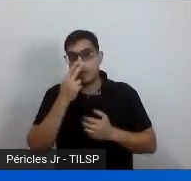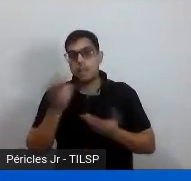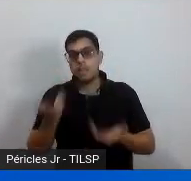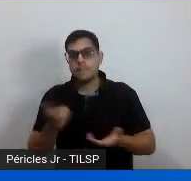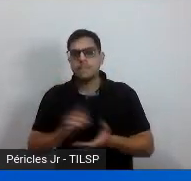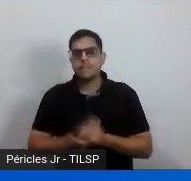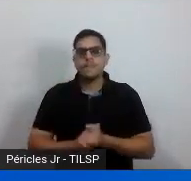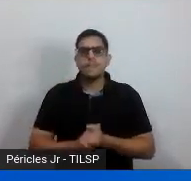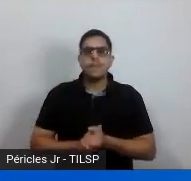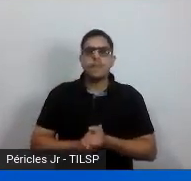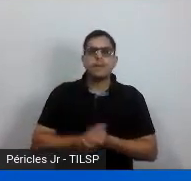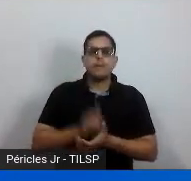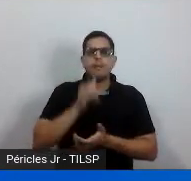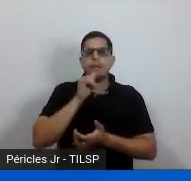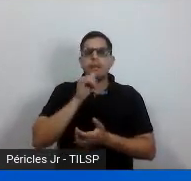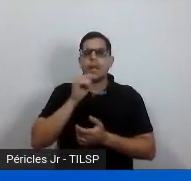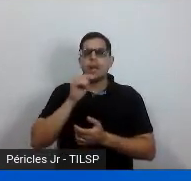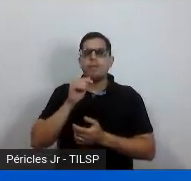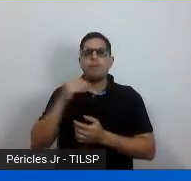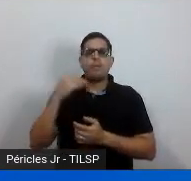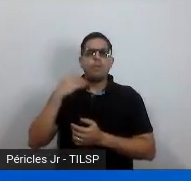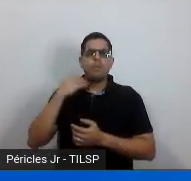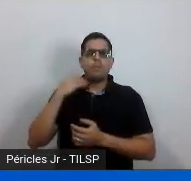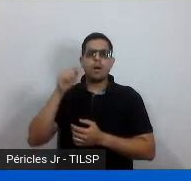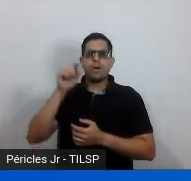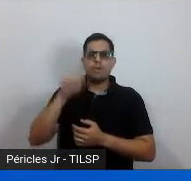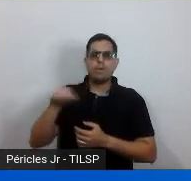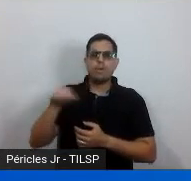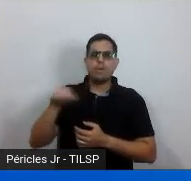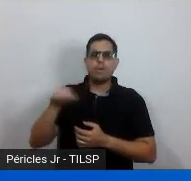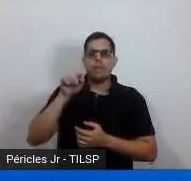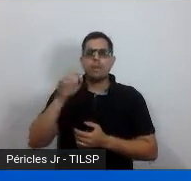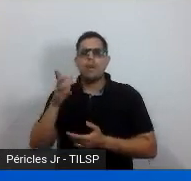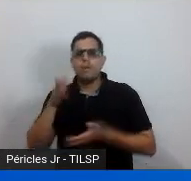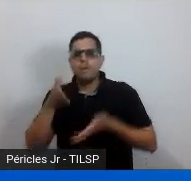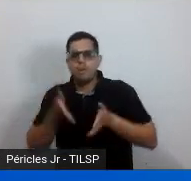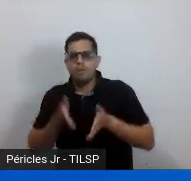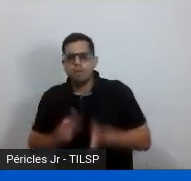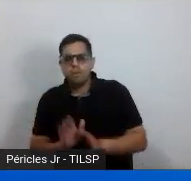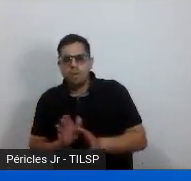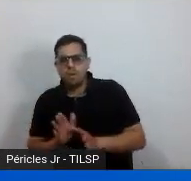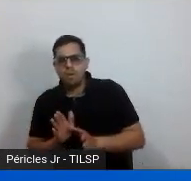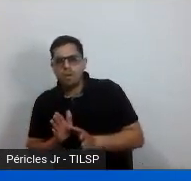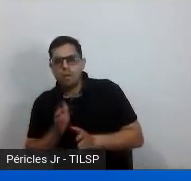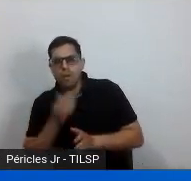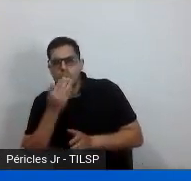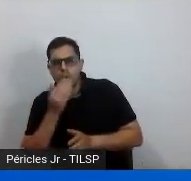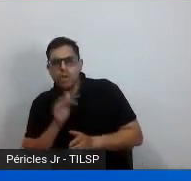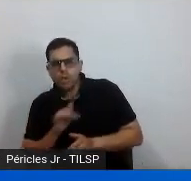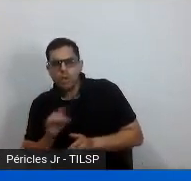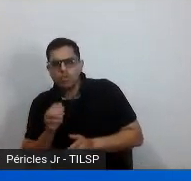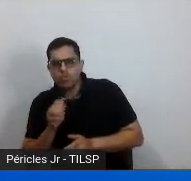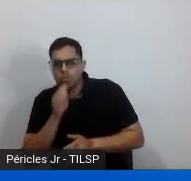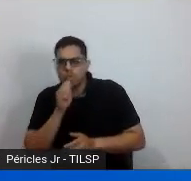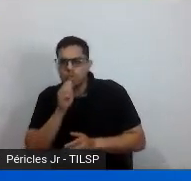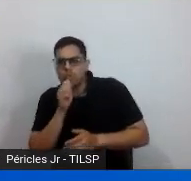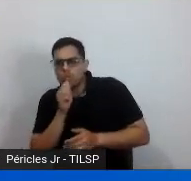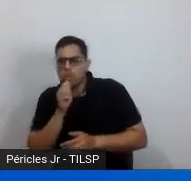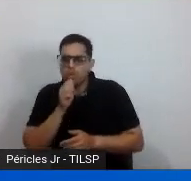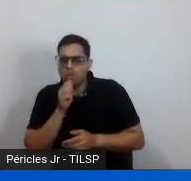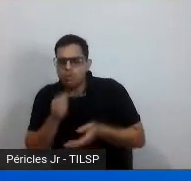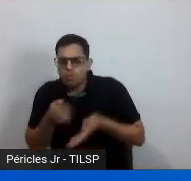do Banco Itaú onde aparecia um recém-nascido né ele acaba digamos assim de